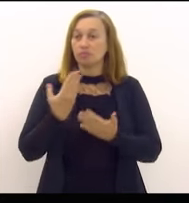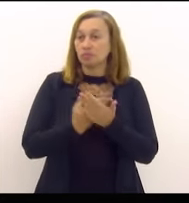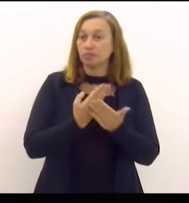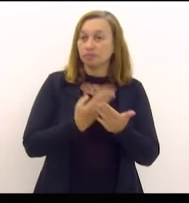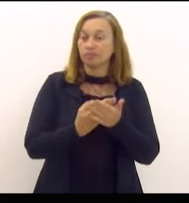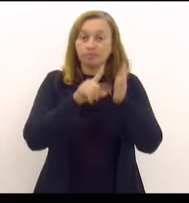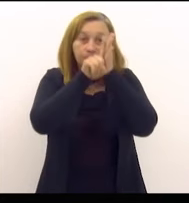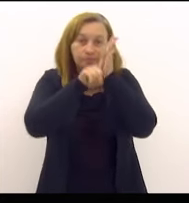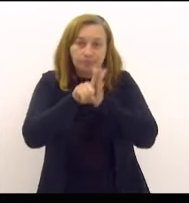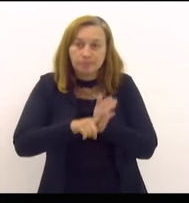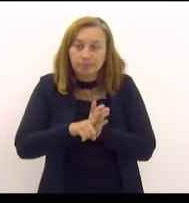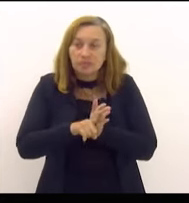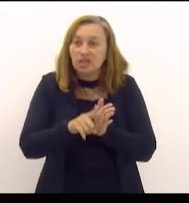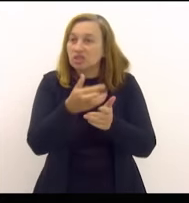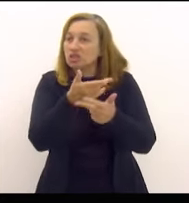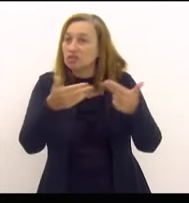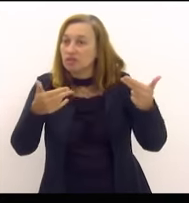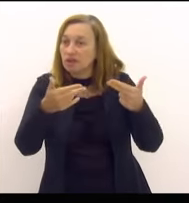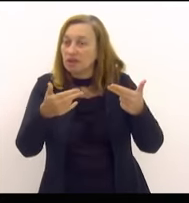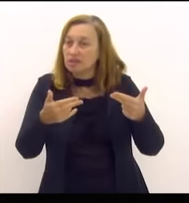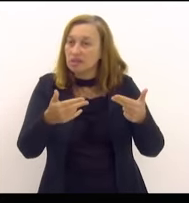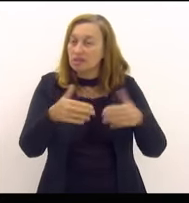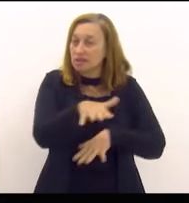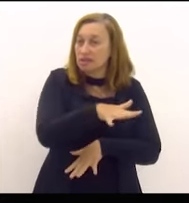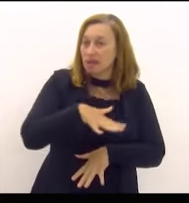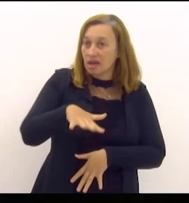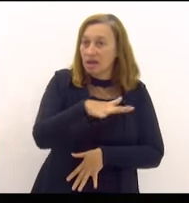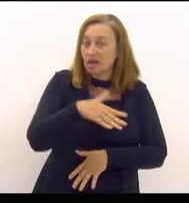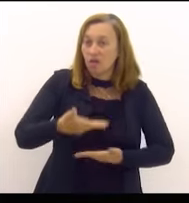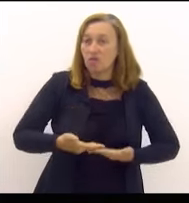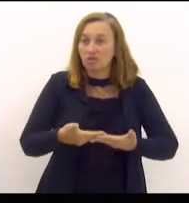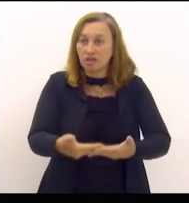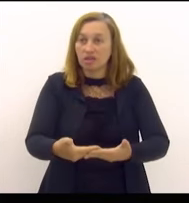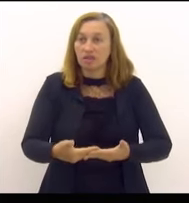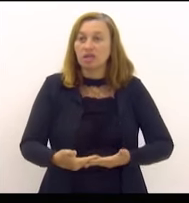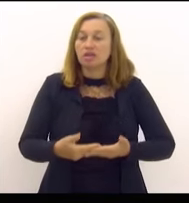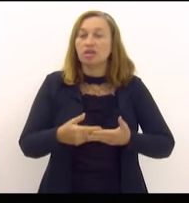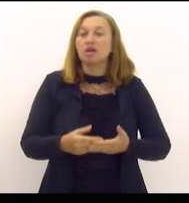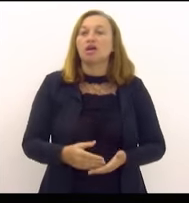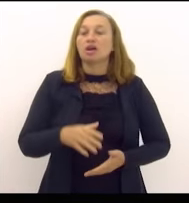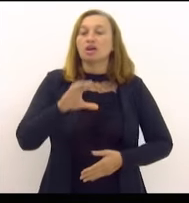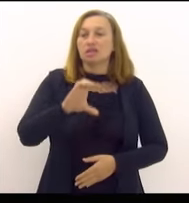de diversas modalidades ofertadas pela Fundação CCERJ.